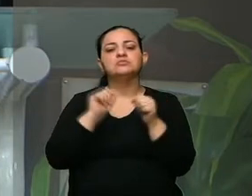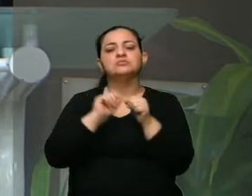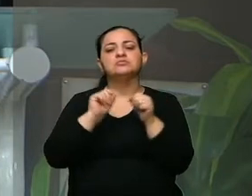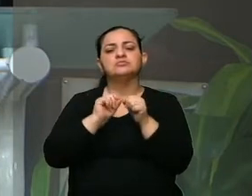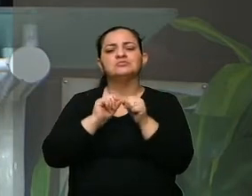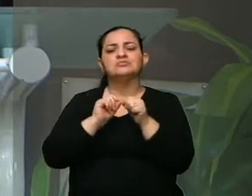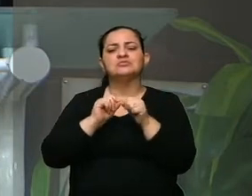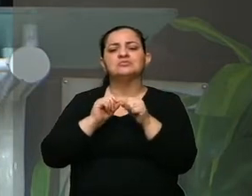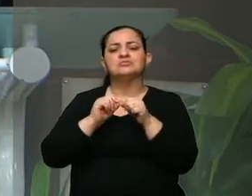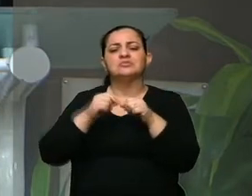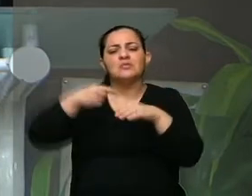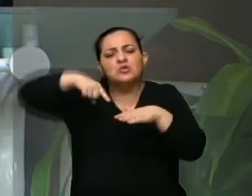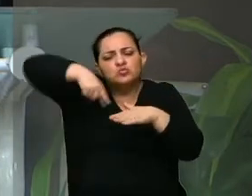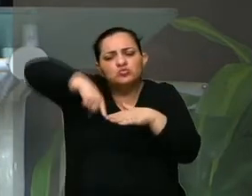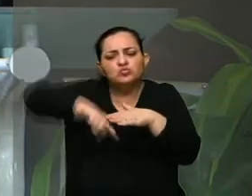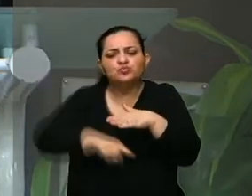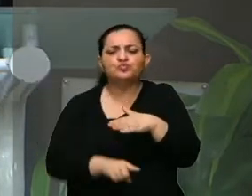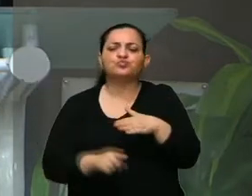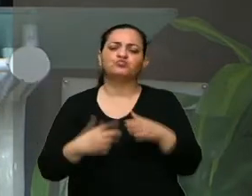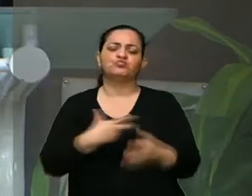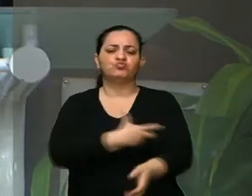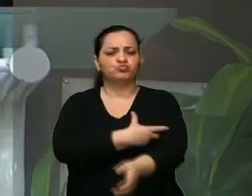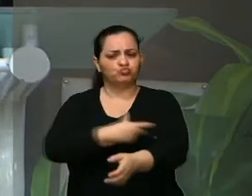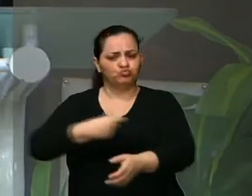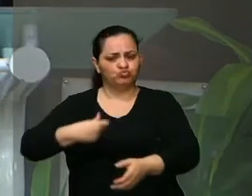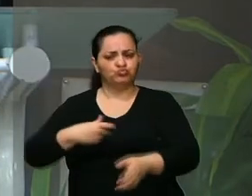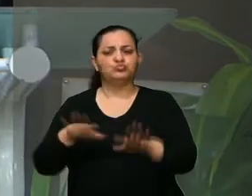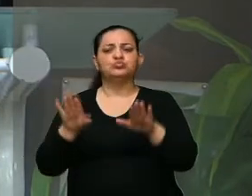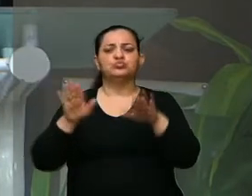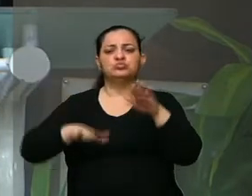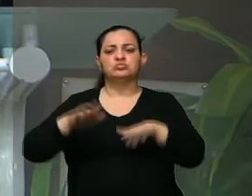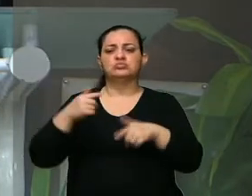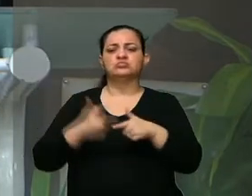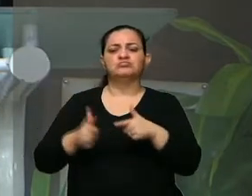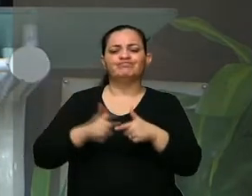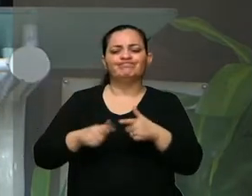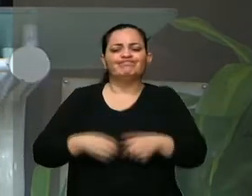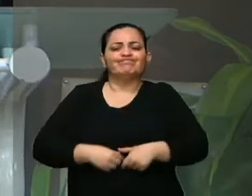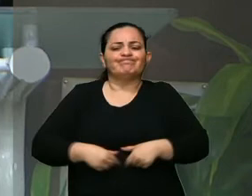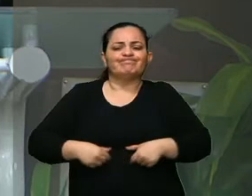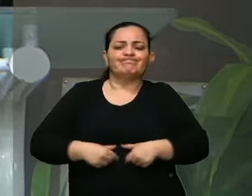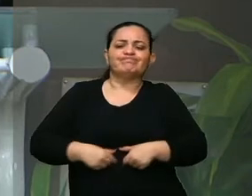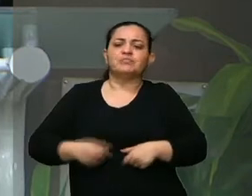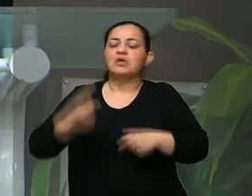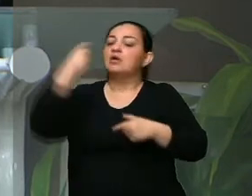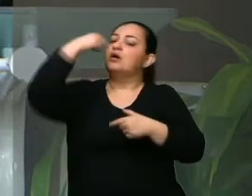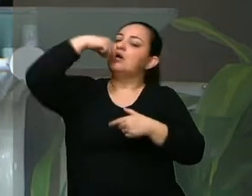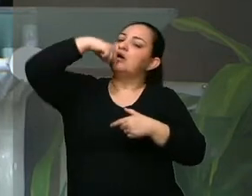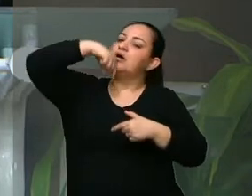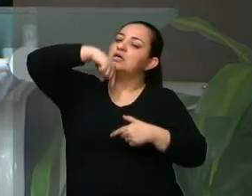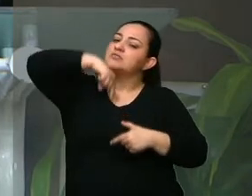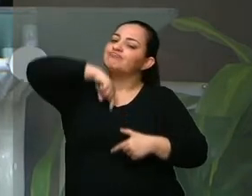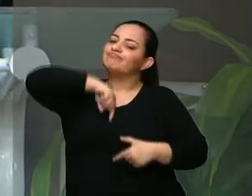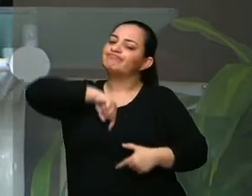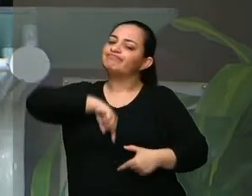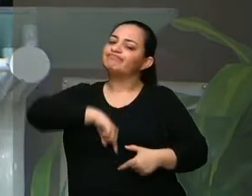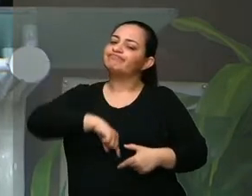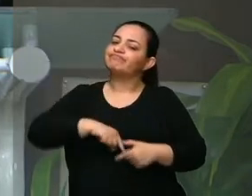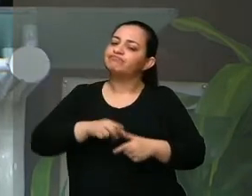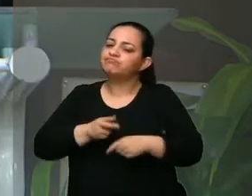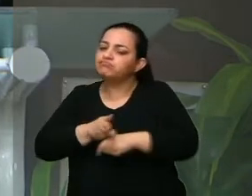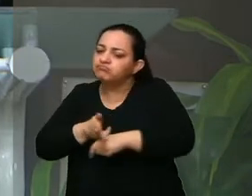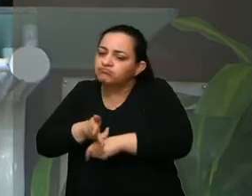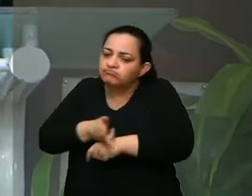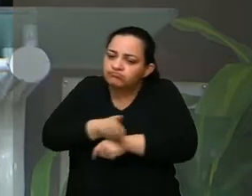1 exame mais aprofundado das vezes o problema no estômago ele vai introduzir uma sonda com a câmara zezinho